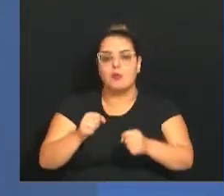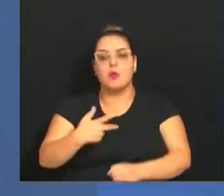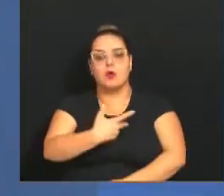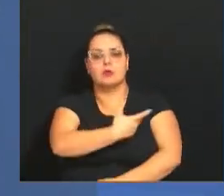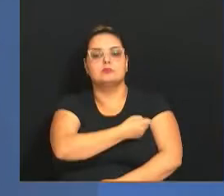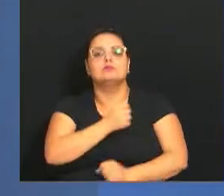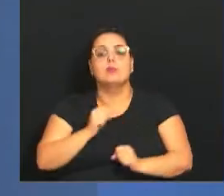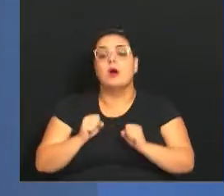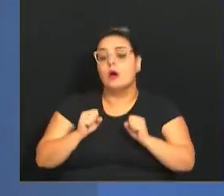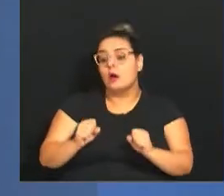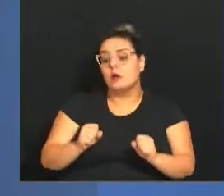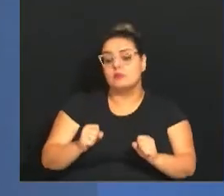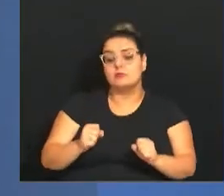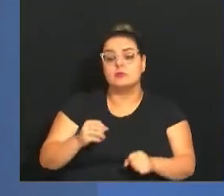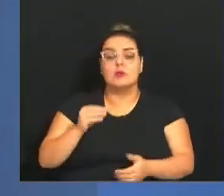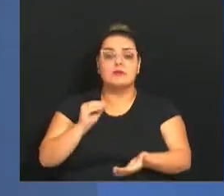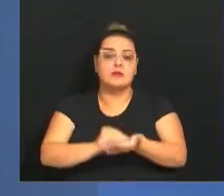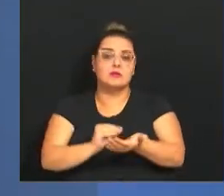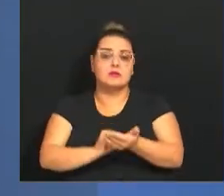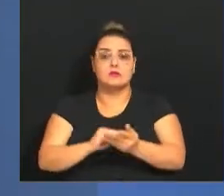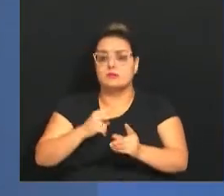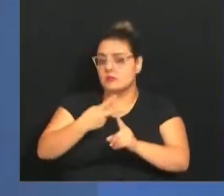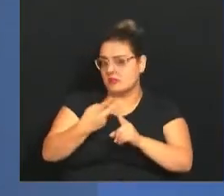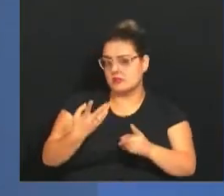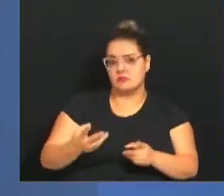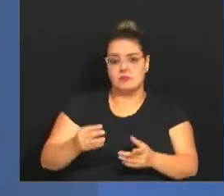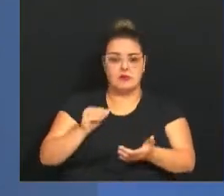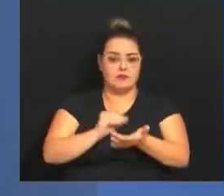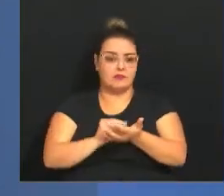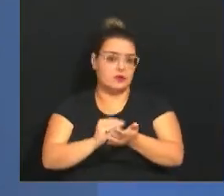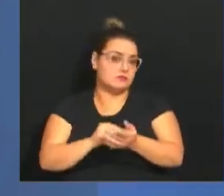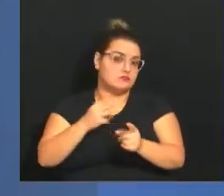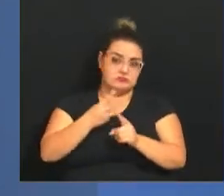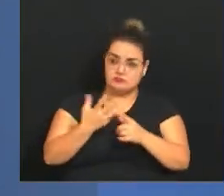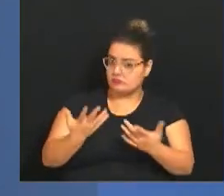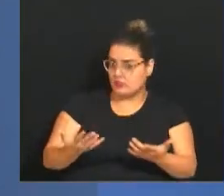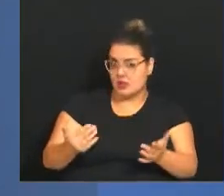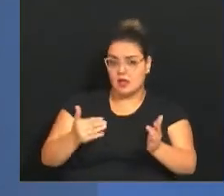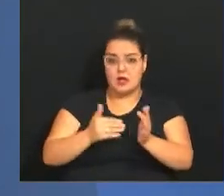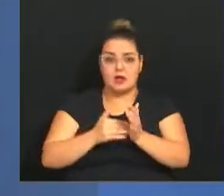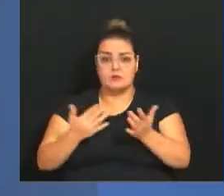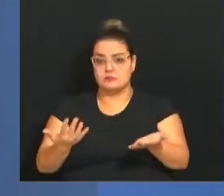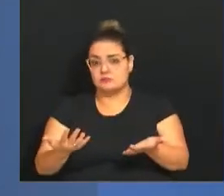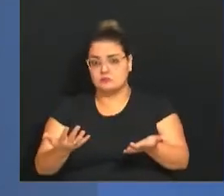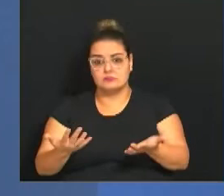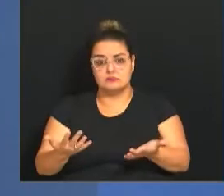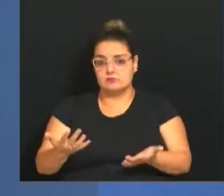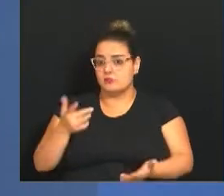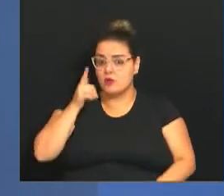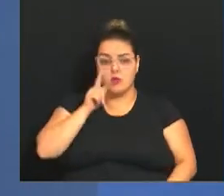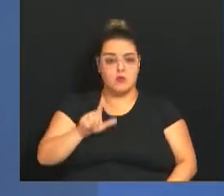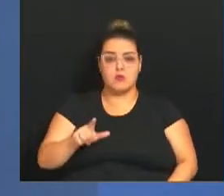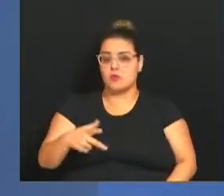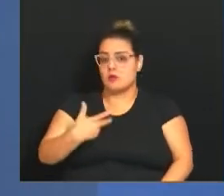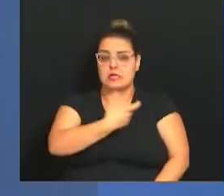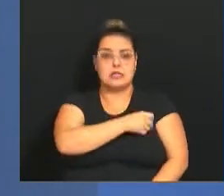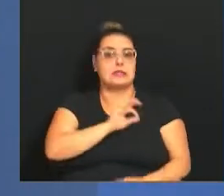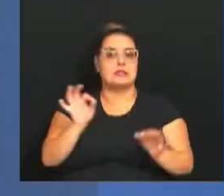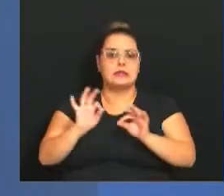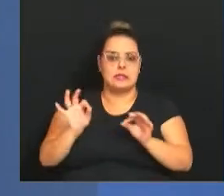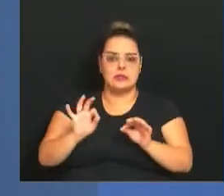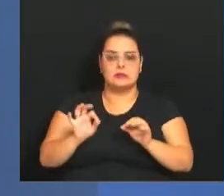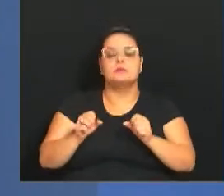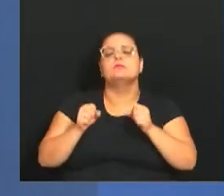espontaneamente e falar, olha, tá faltando a minha segunda dose, tá faltando a minha terceira, ou até então, olha, eu ainda não consegui tomar nenhuma dose, e